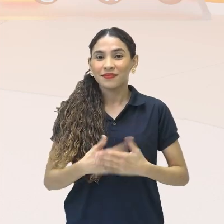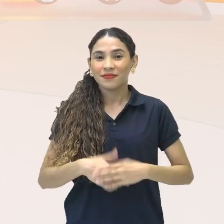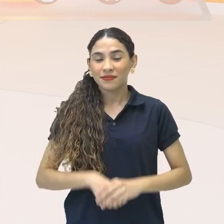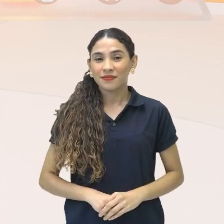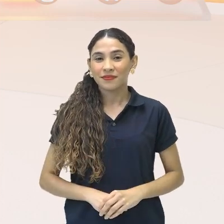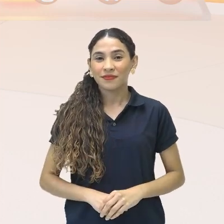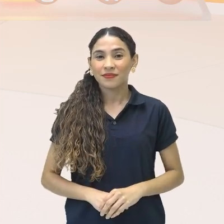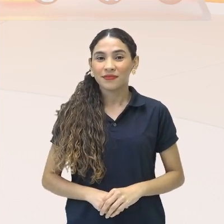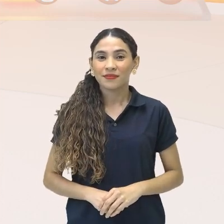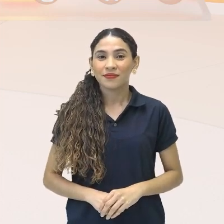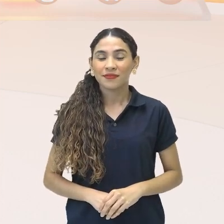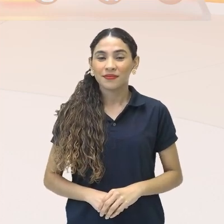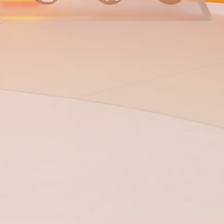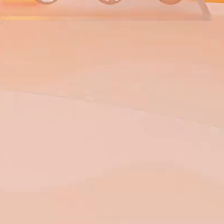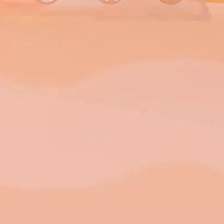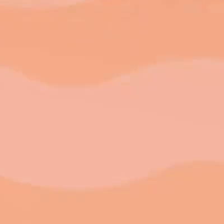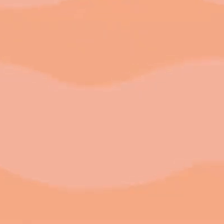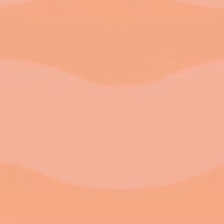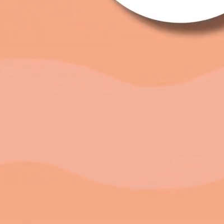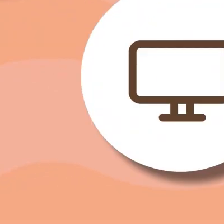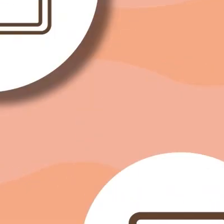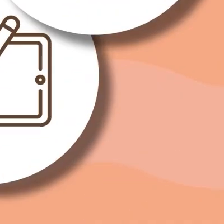aula.